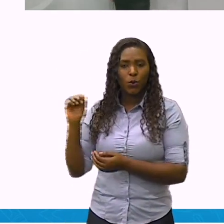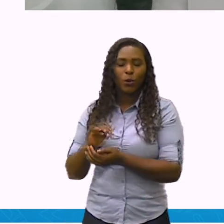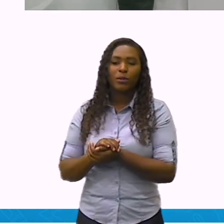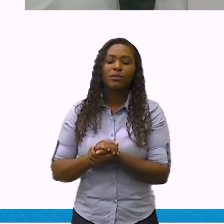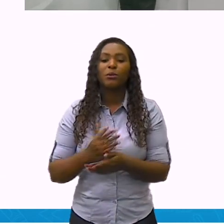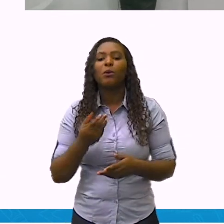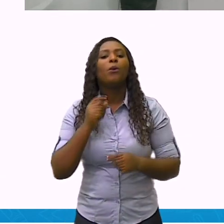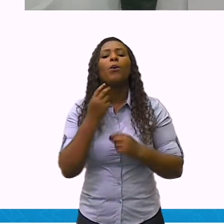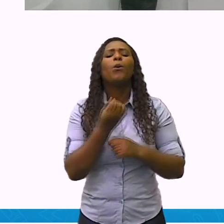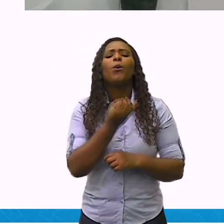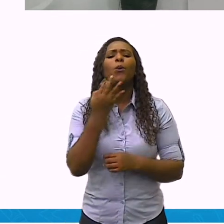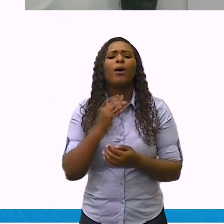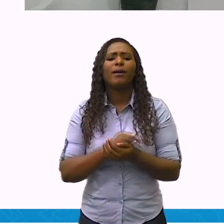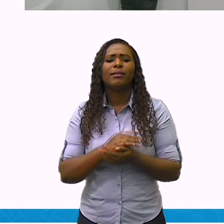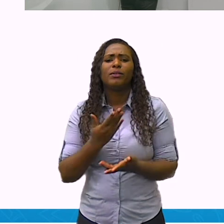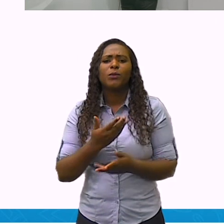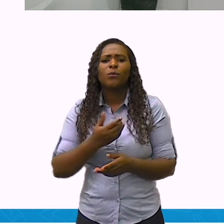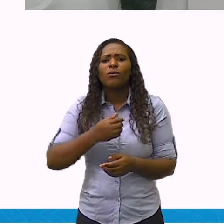uma nota de